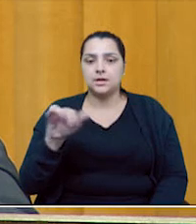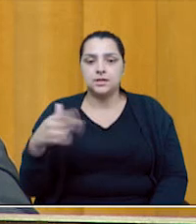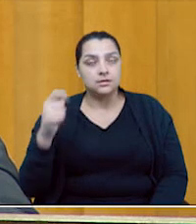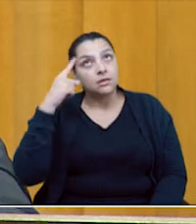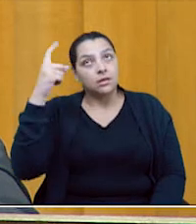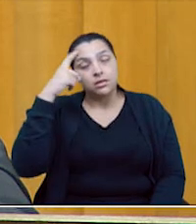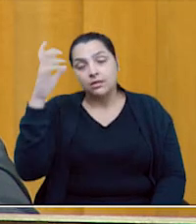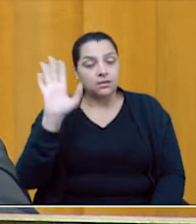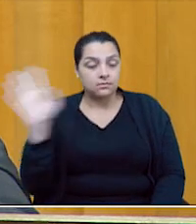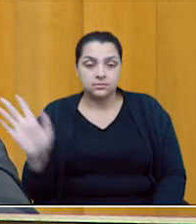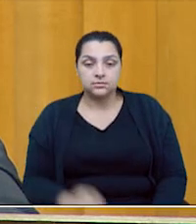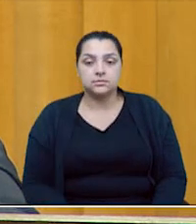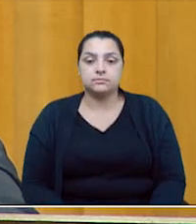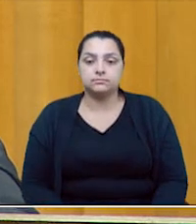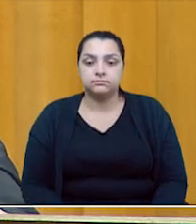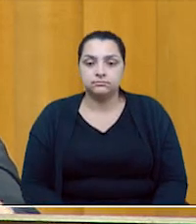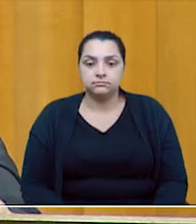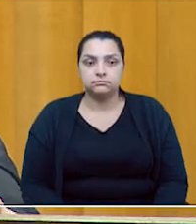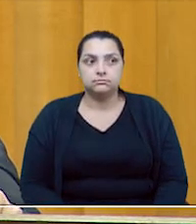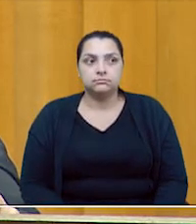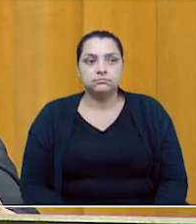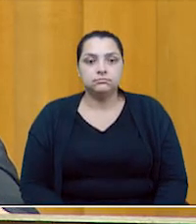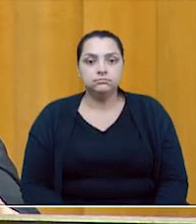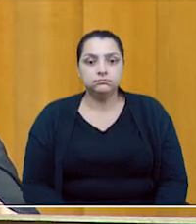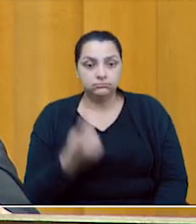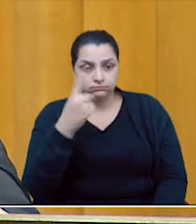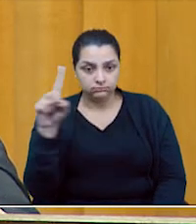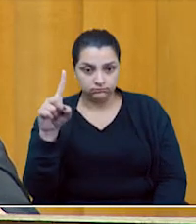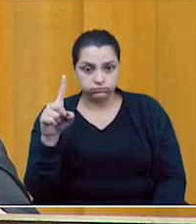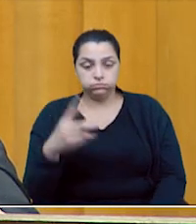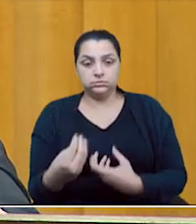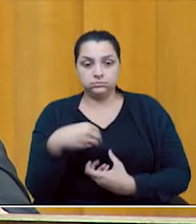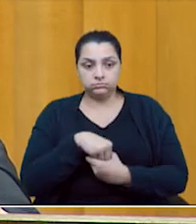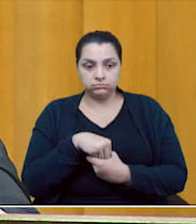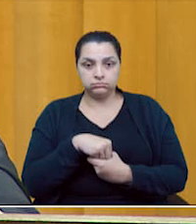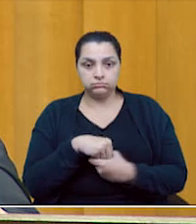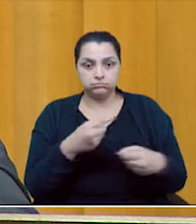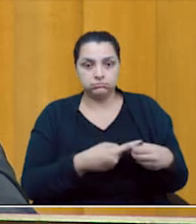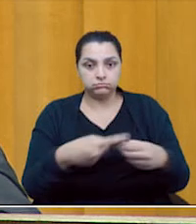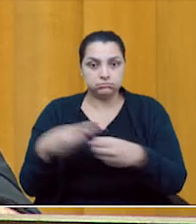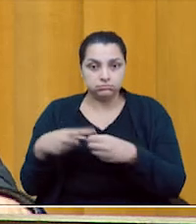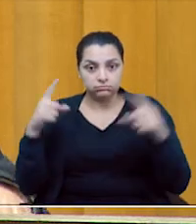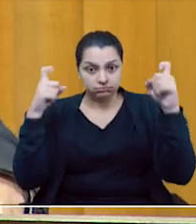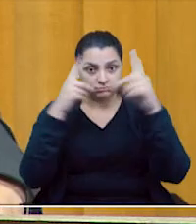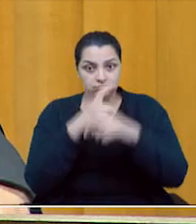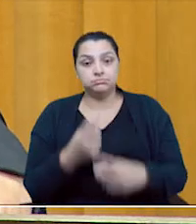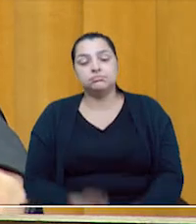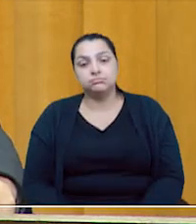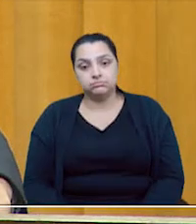abertas. E o último aqui é a questão da interiorização e de unidades de difícil provimento. Nós temos unidades